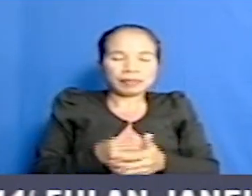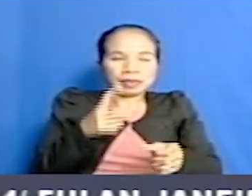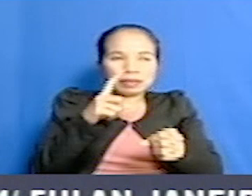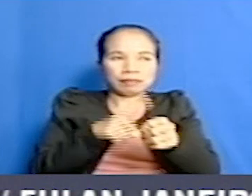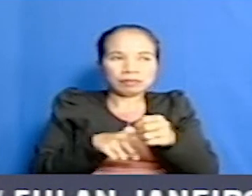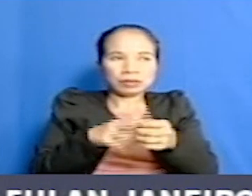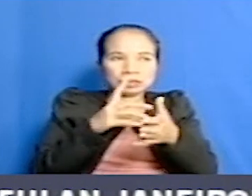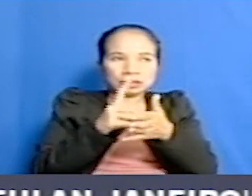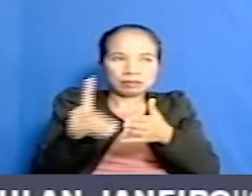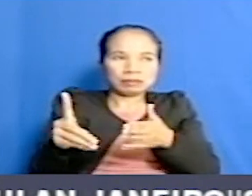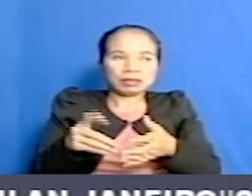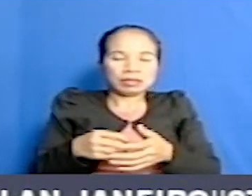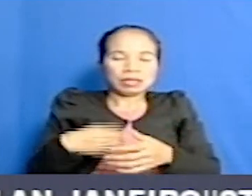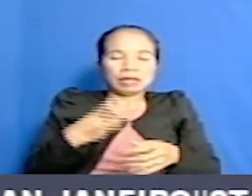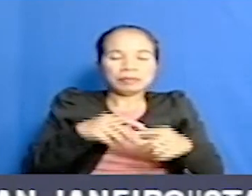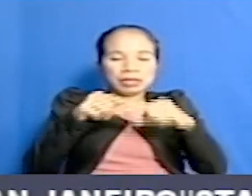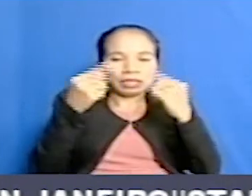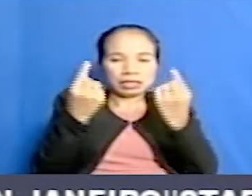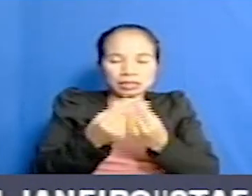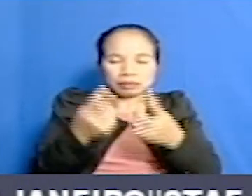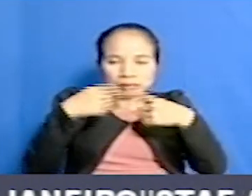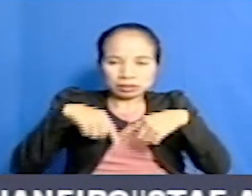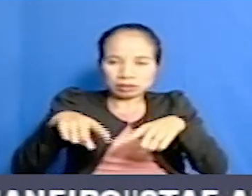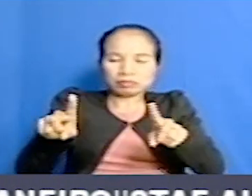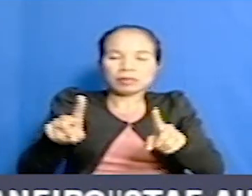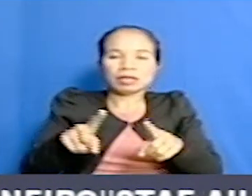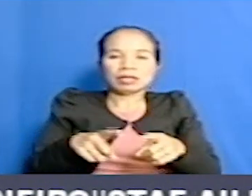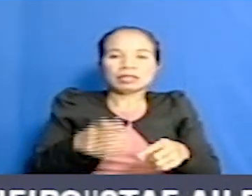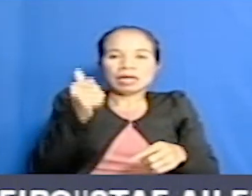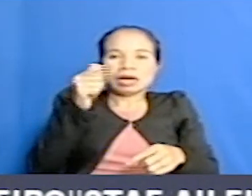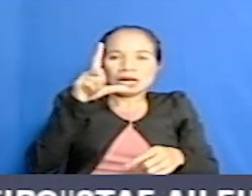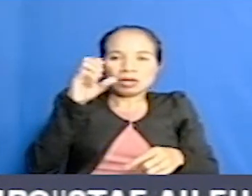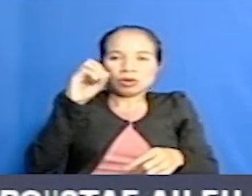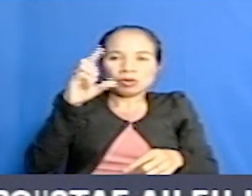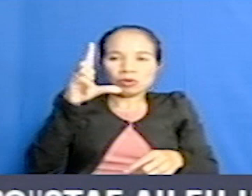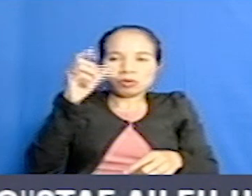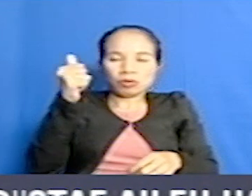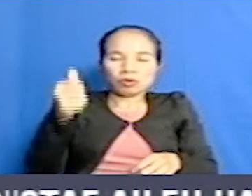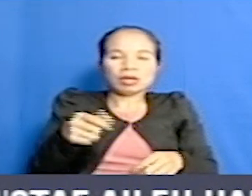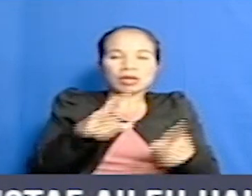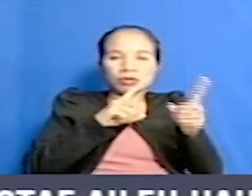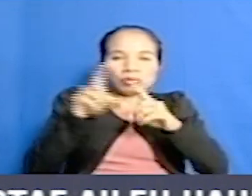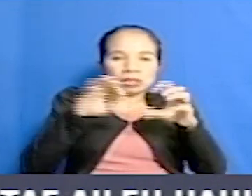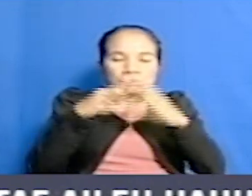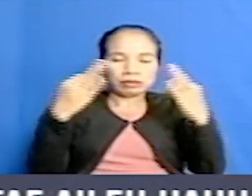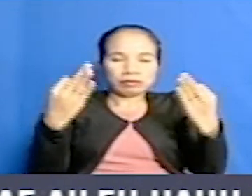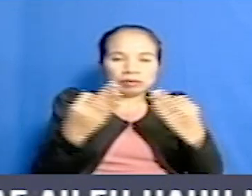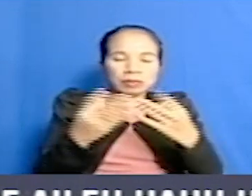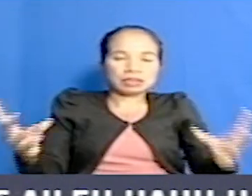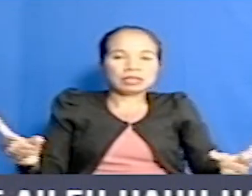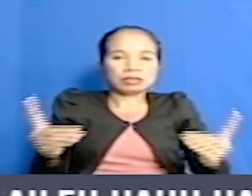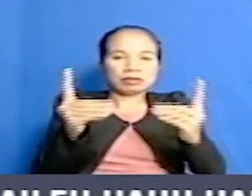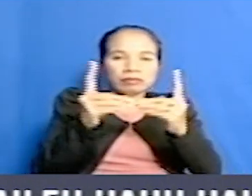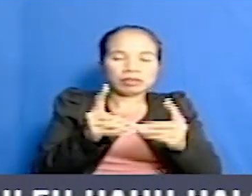semana ida liwa sana amina equipa se tumba, a foi de Alola reintegra ba ni familia, ami se pasou maloniatu, o pele retan o